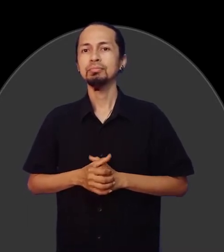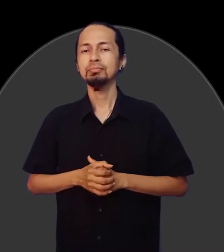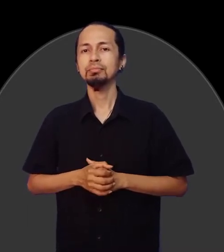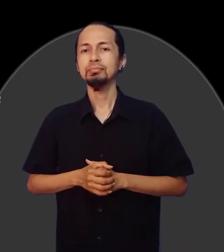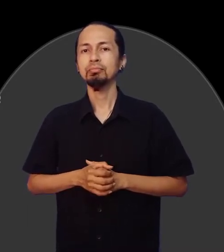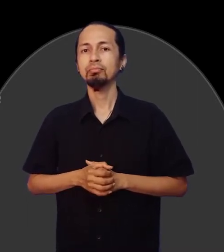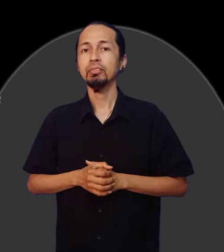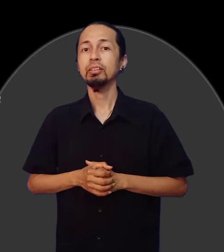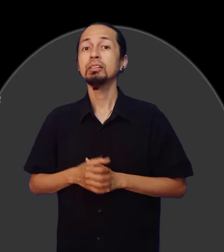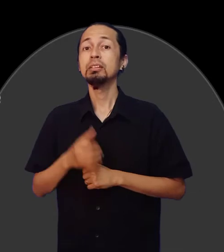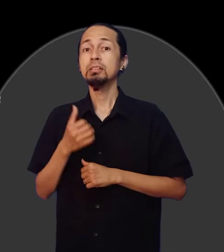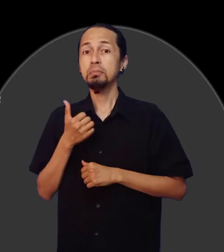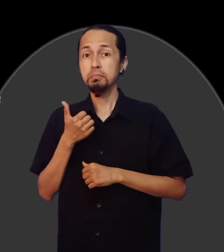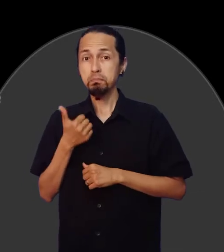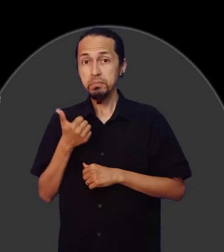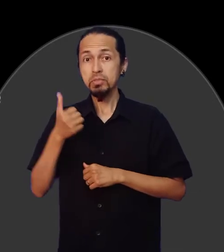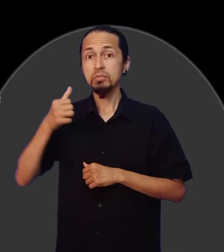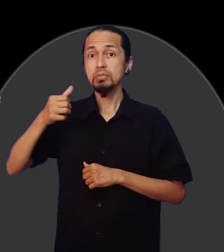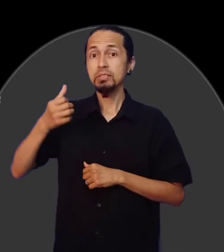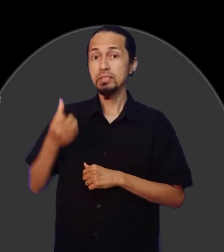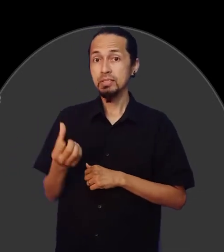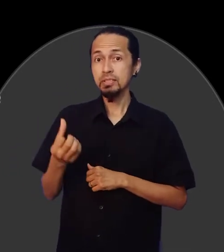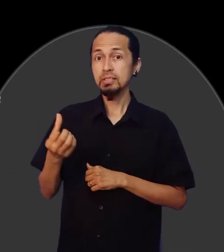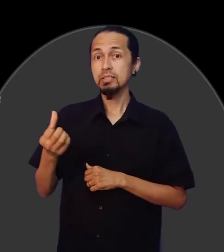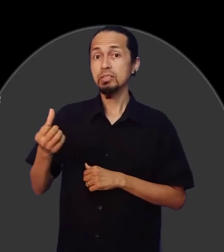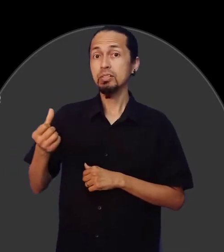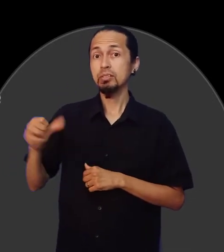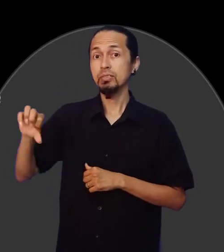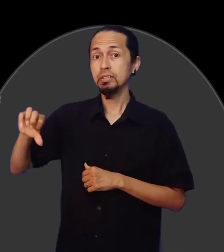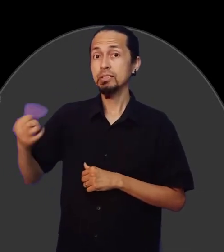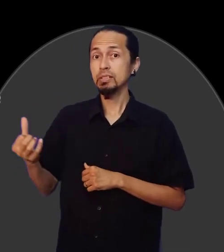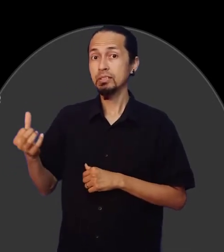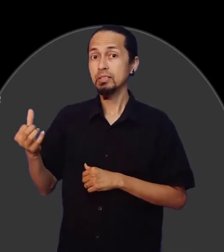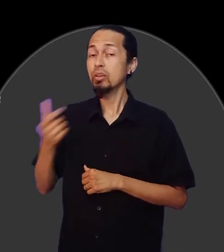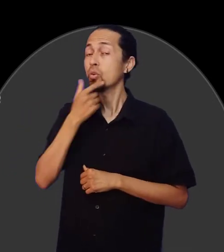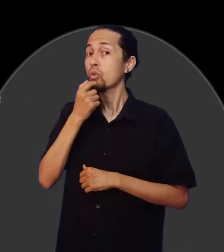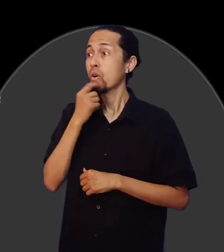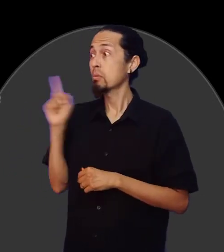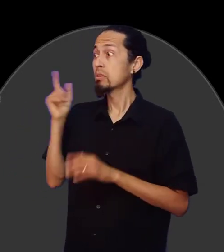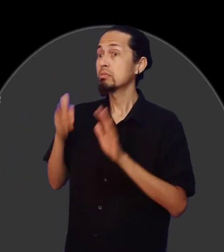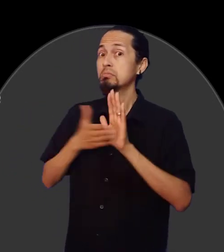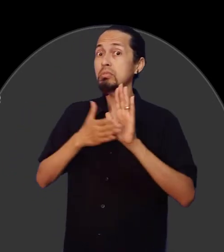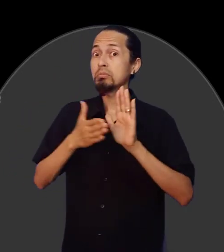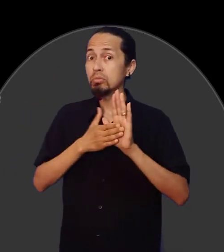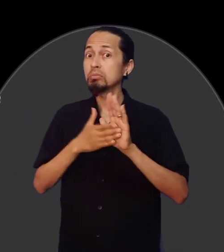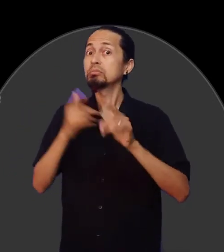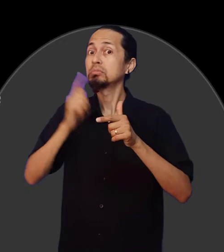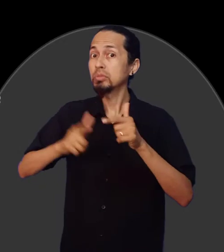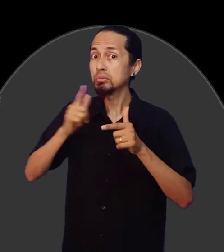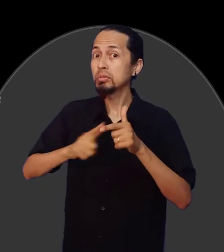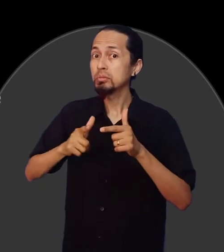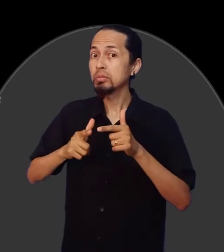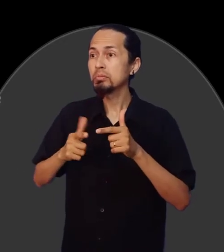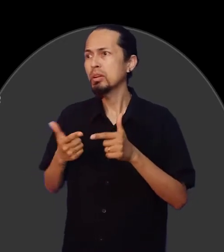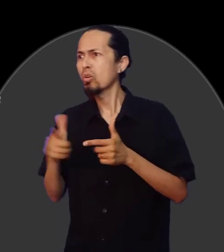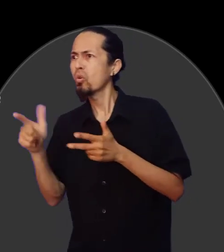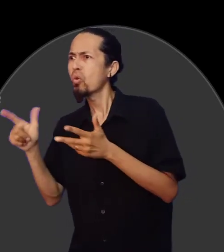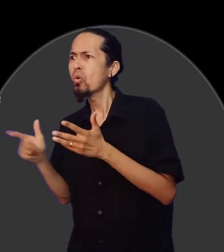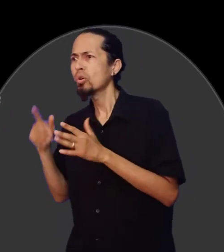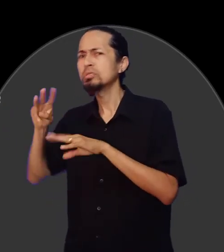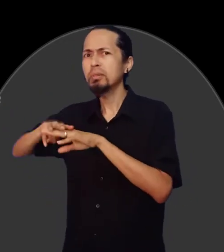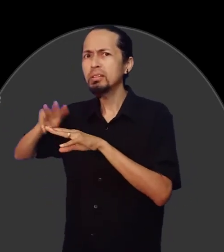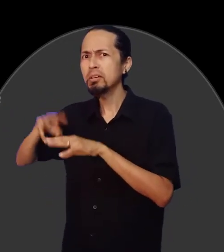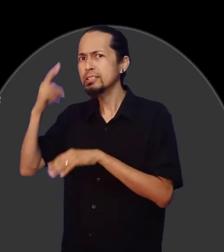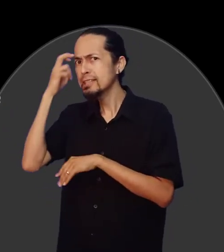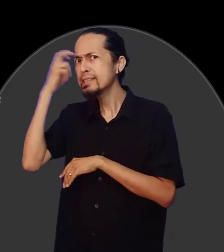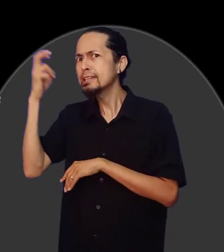Em 1696, Johann Bernoulli propôs o problema da braquistócrona aos matemáticos mais brilhantes do mundo.